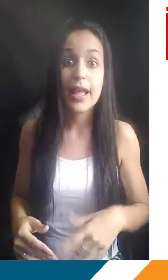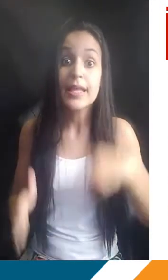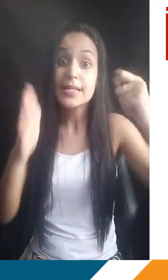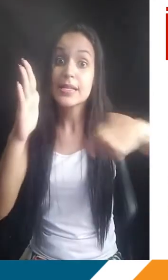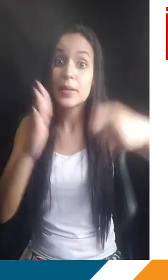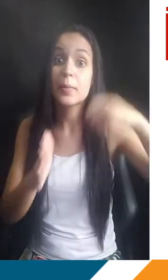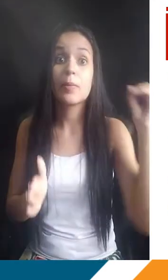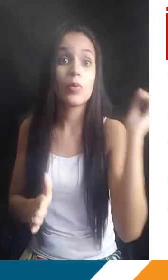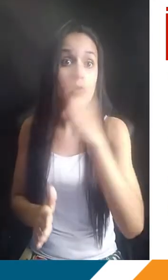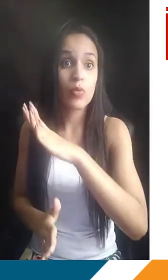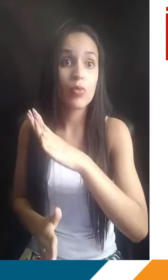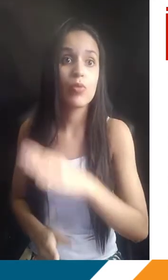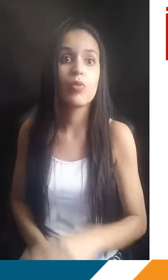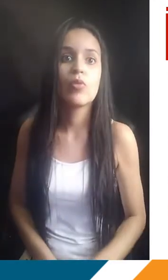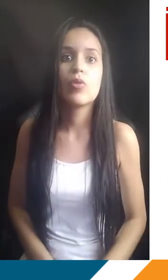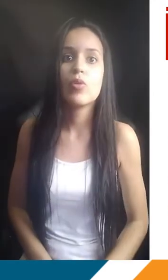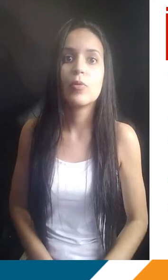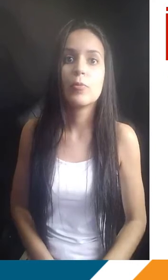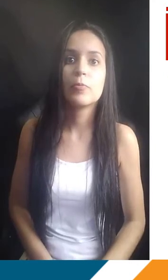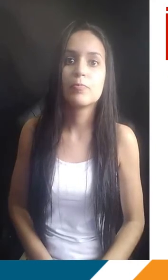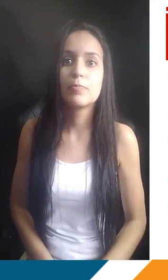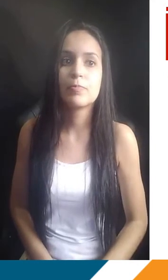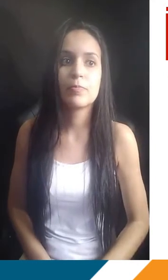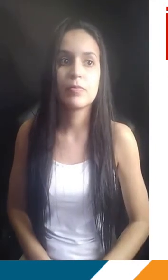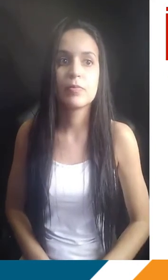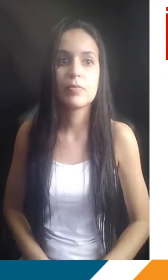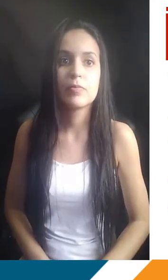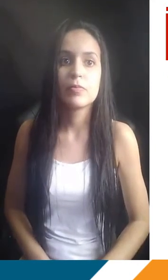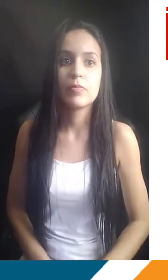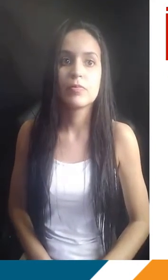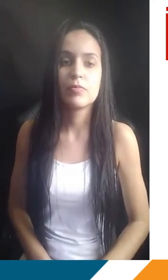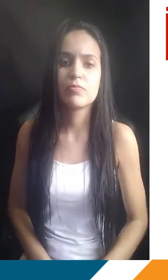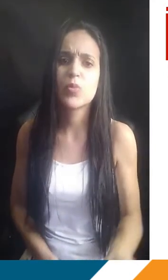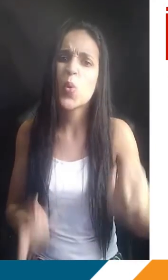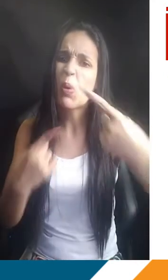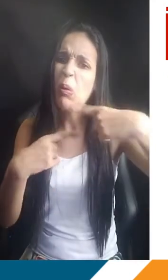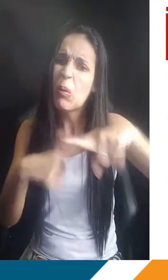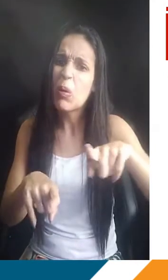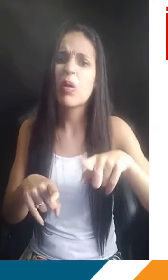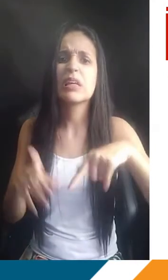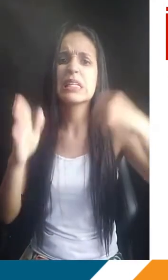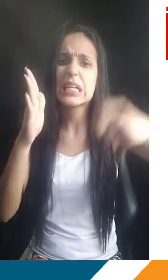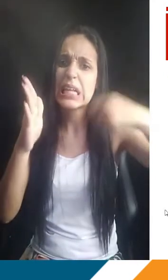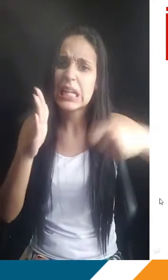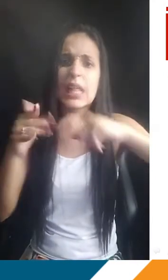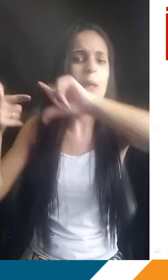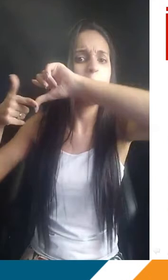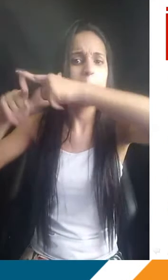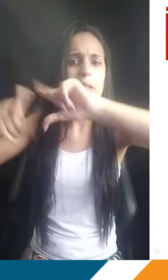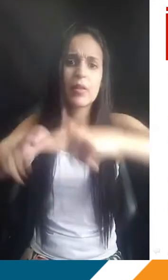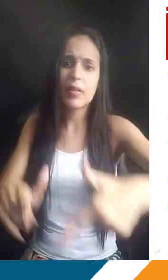militar, em oposição ao cinema tradicional com aí um estilo hollywoodiano. Então, algumas